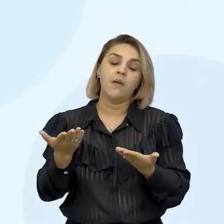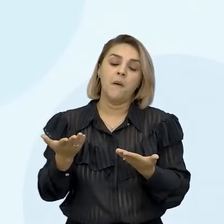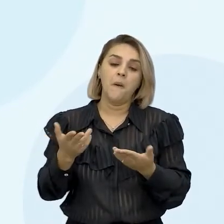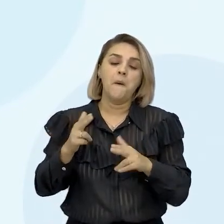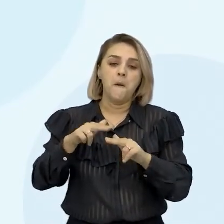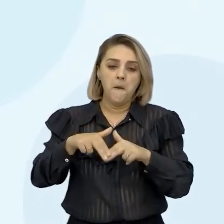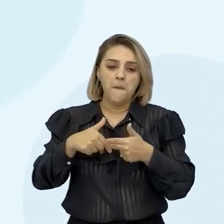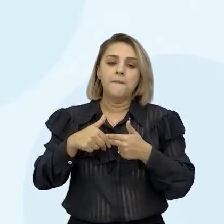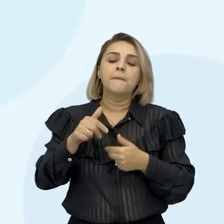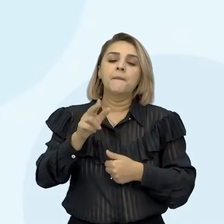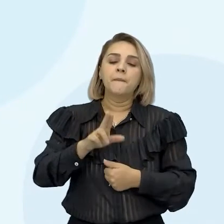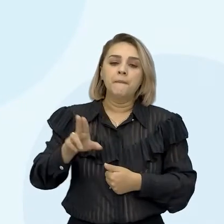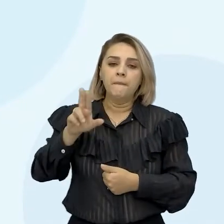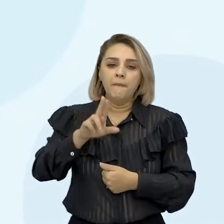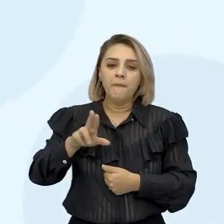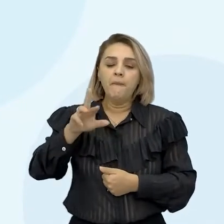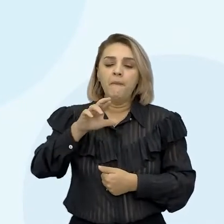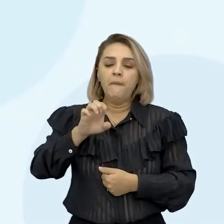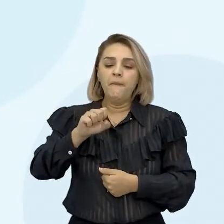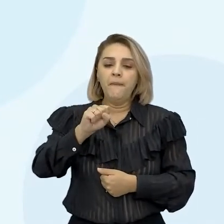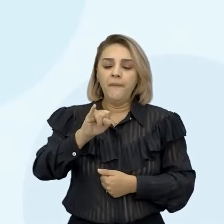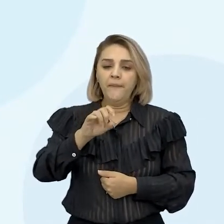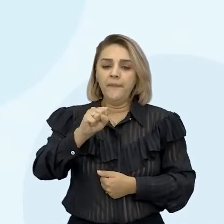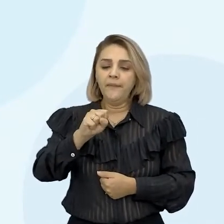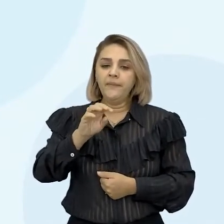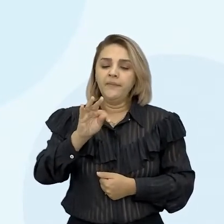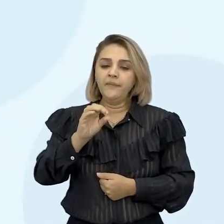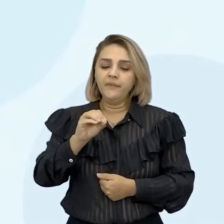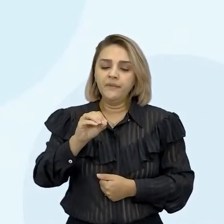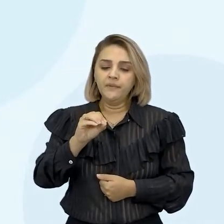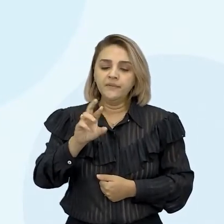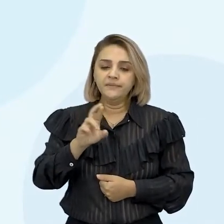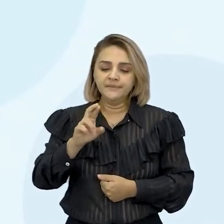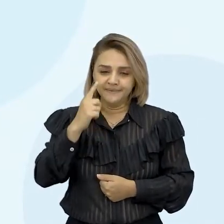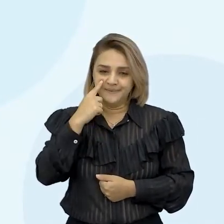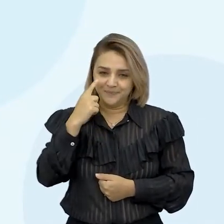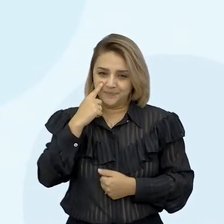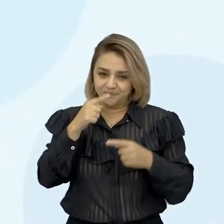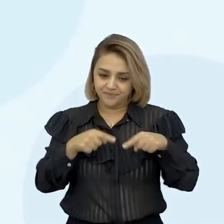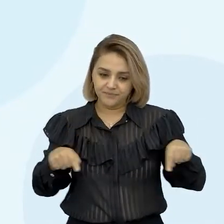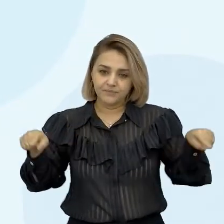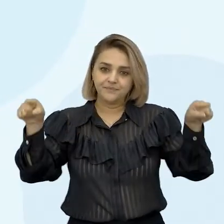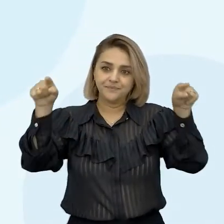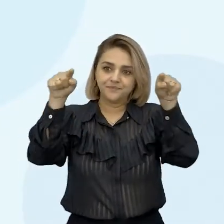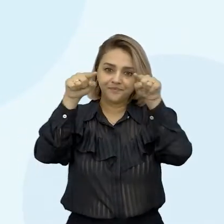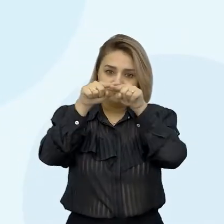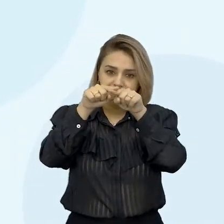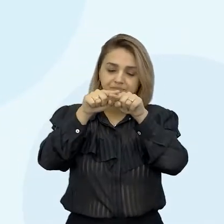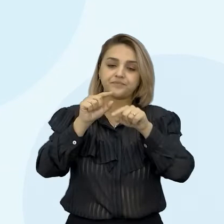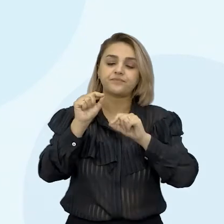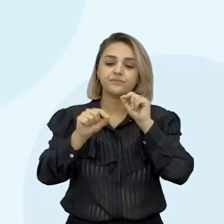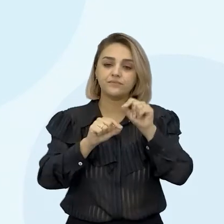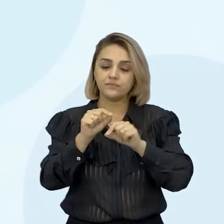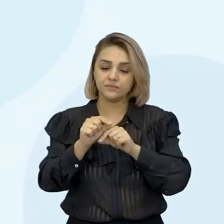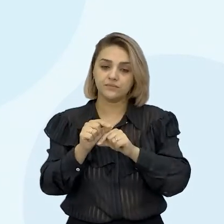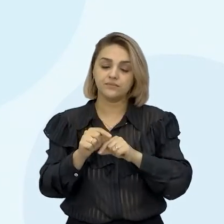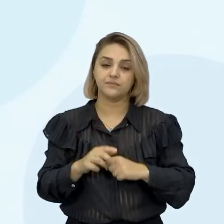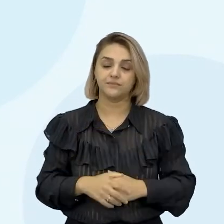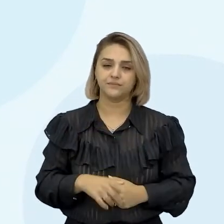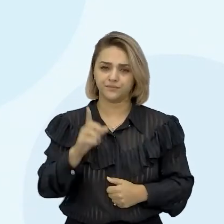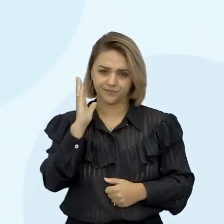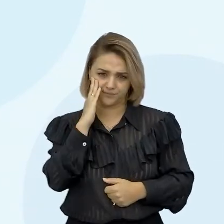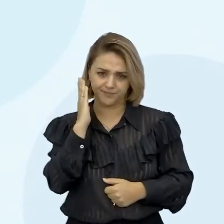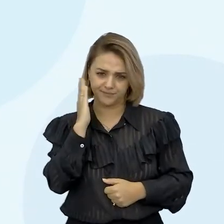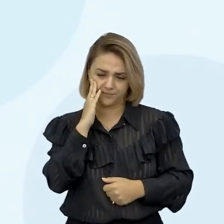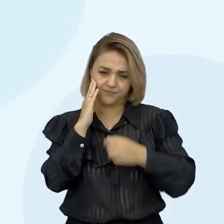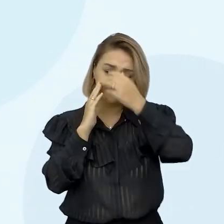resistor esse elemento importante olha um circuitinho que tem aí um resistor já com um elemento-chave você sabe